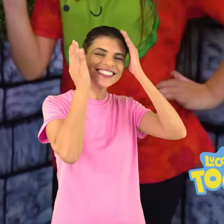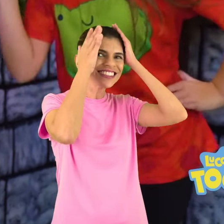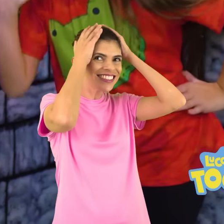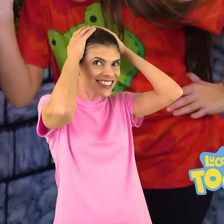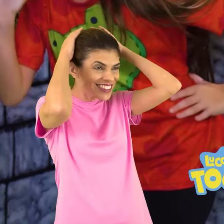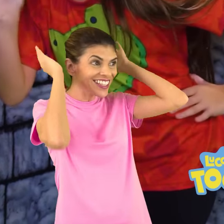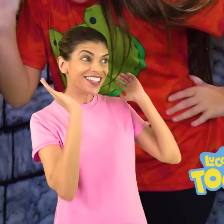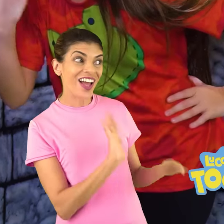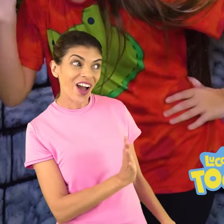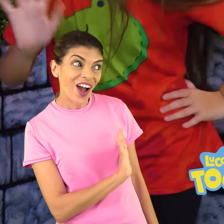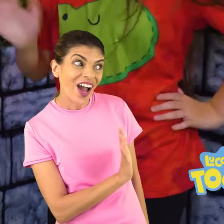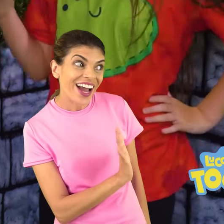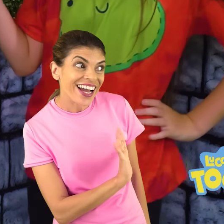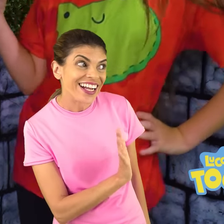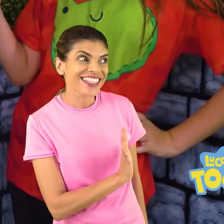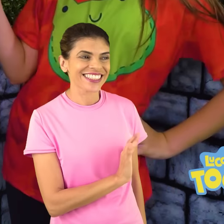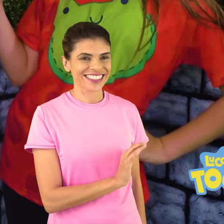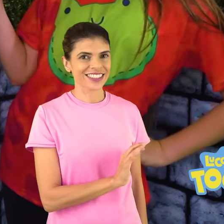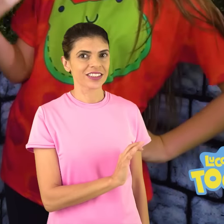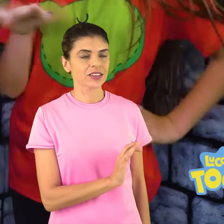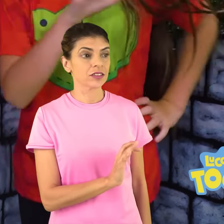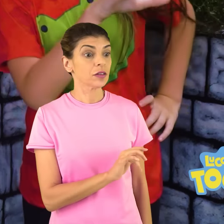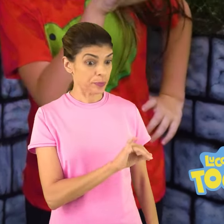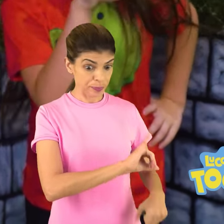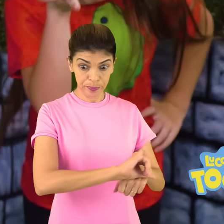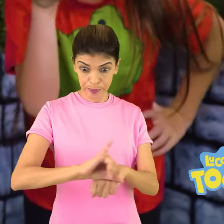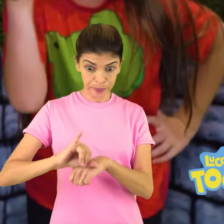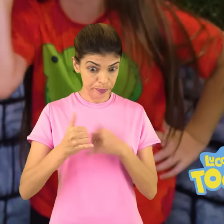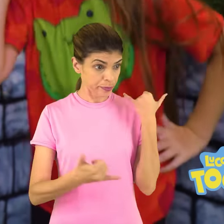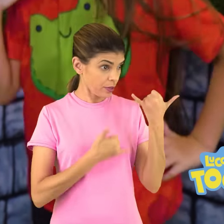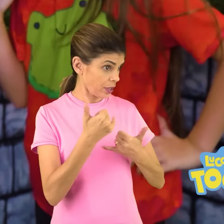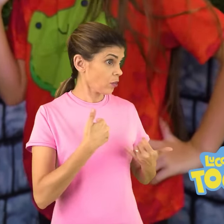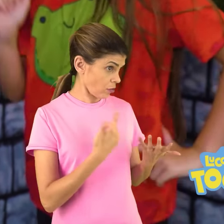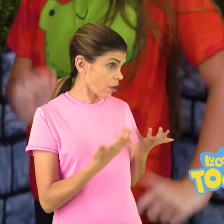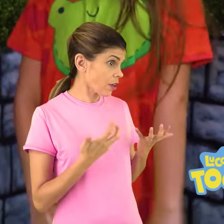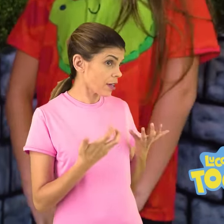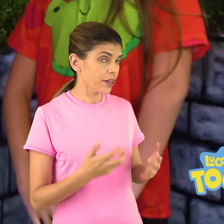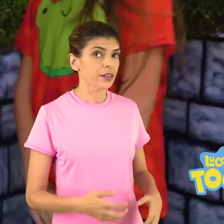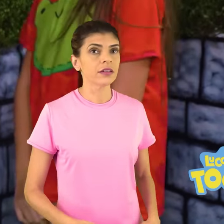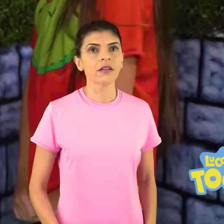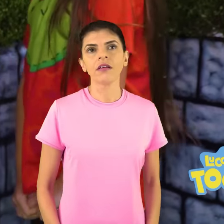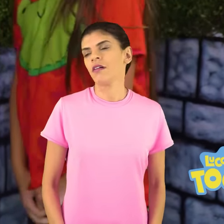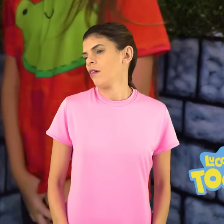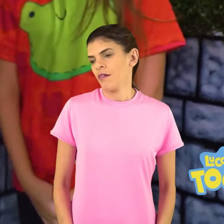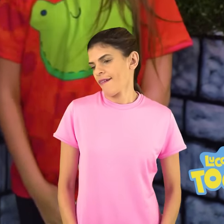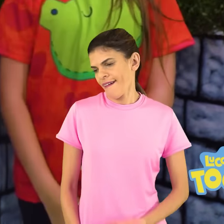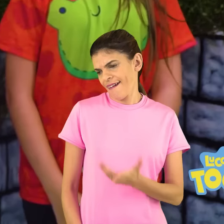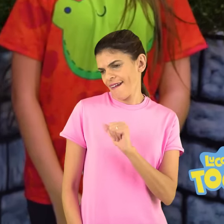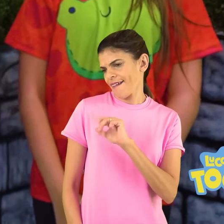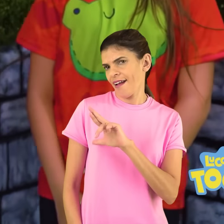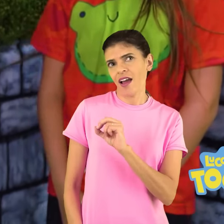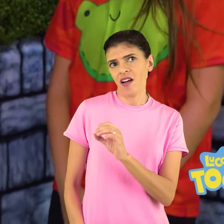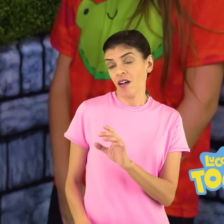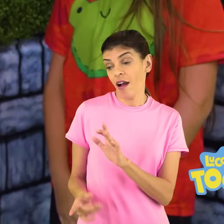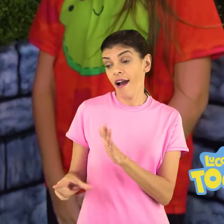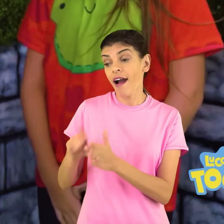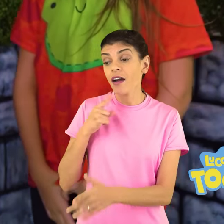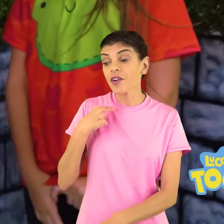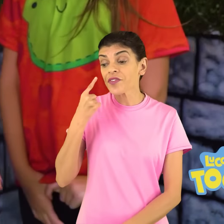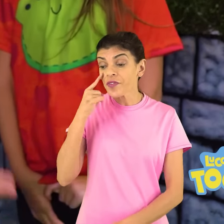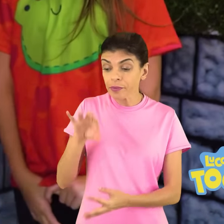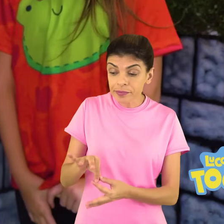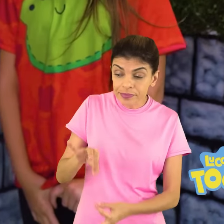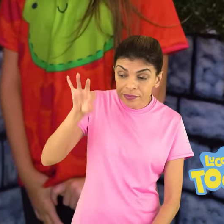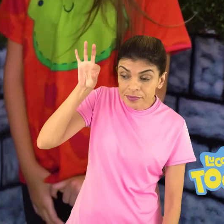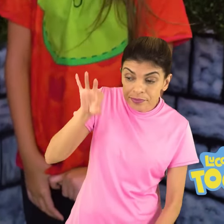Ai, eu quero brincar com os seus brinquedos Claro, mas antes Você